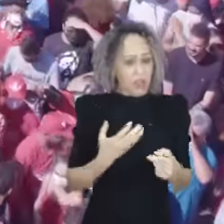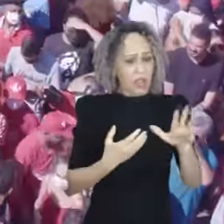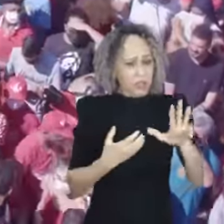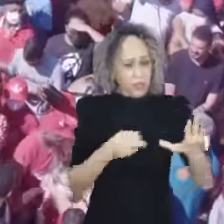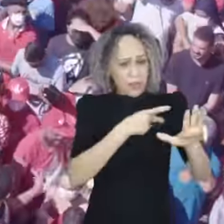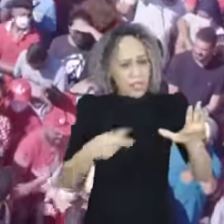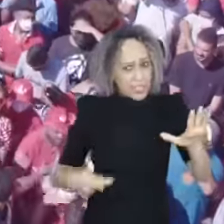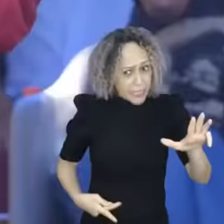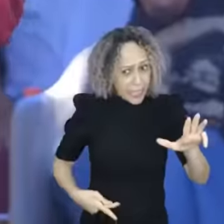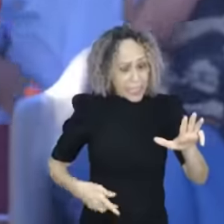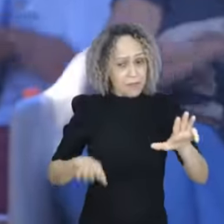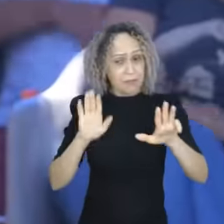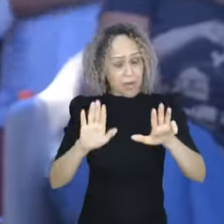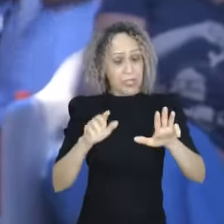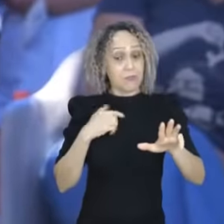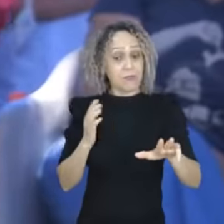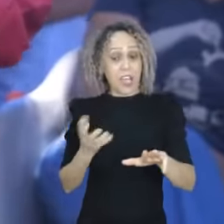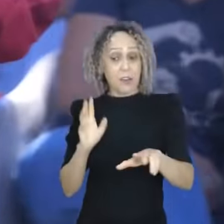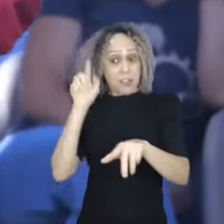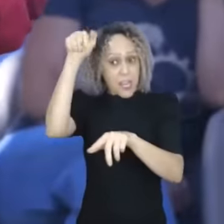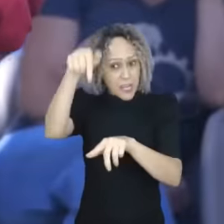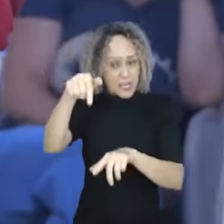que hoje,